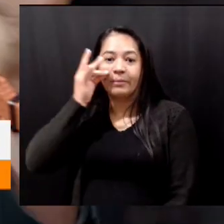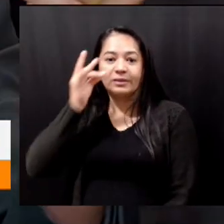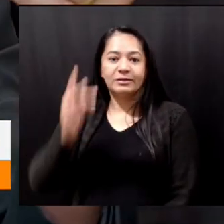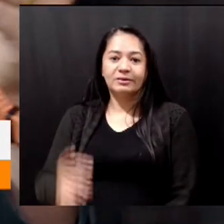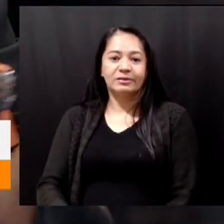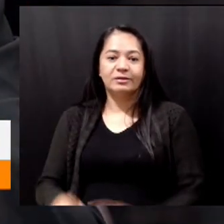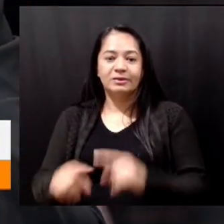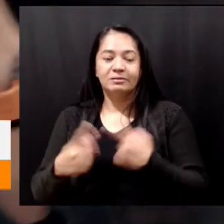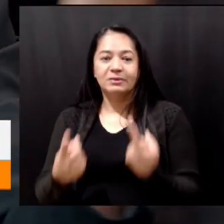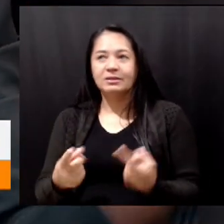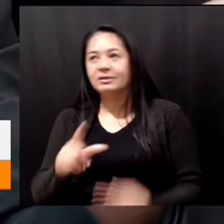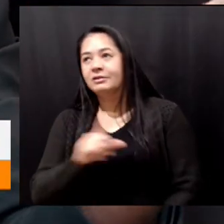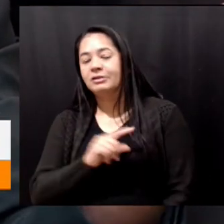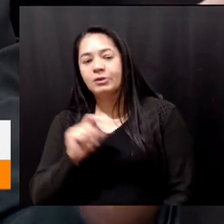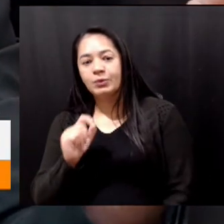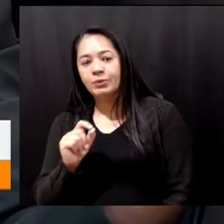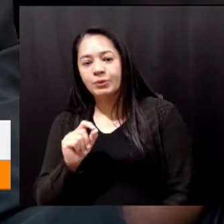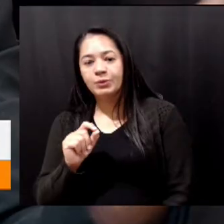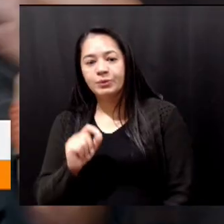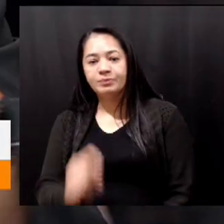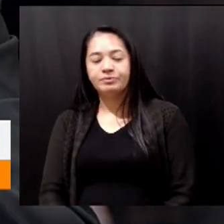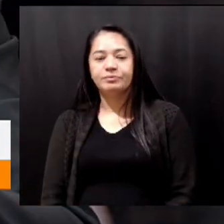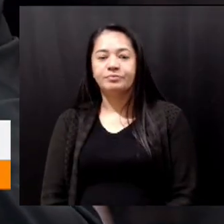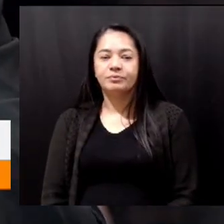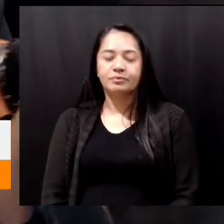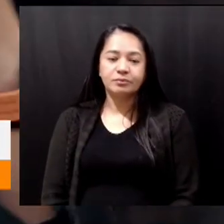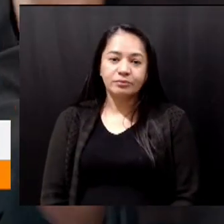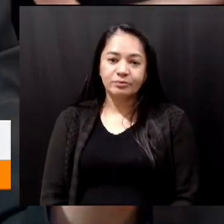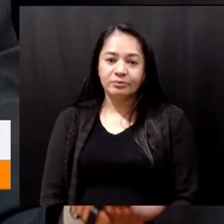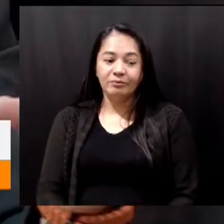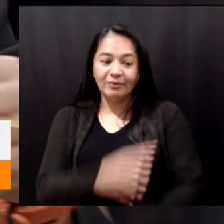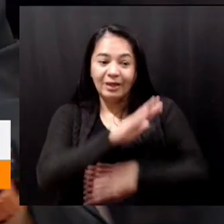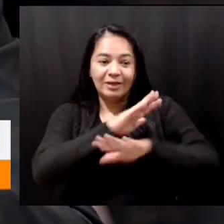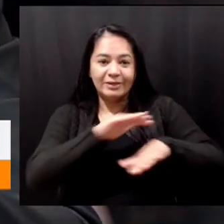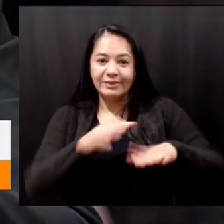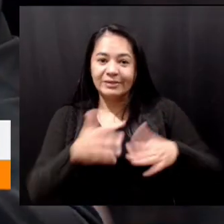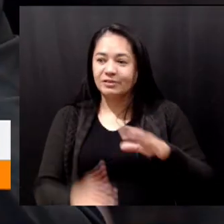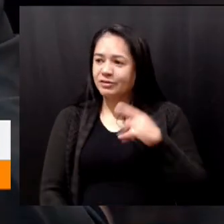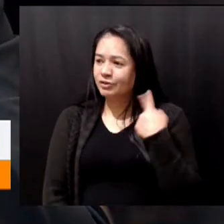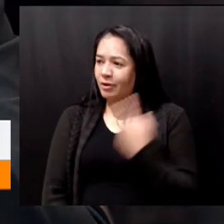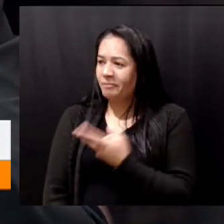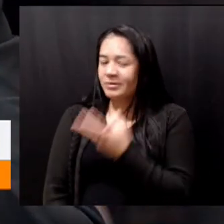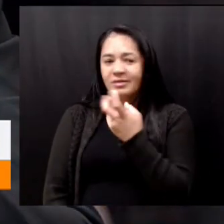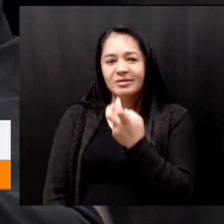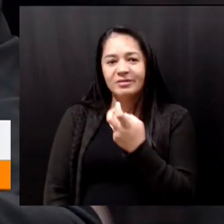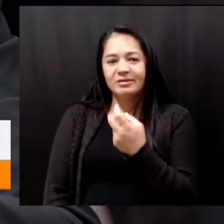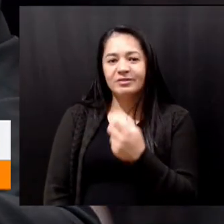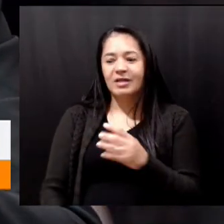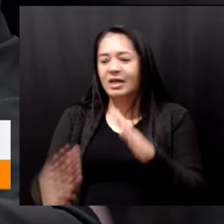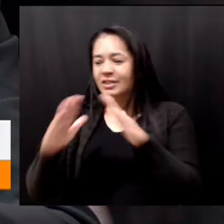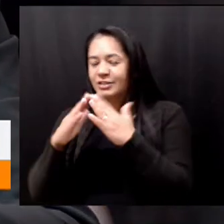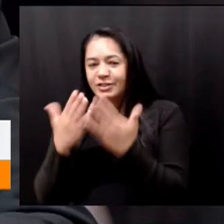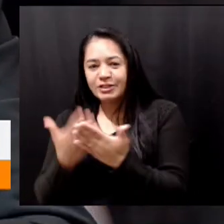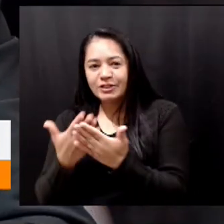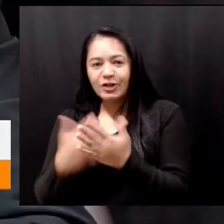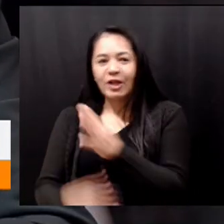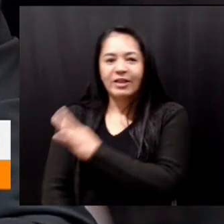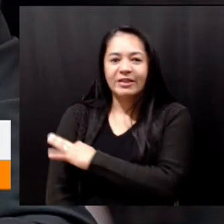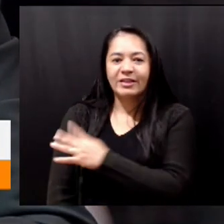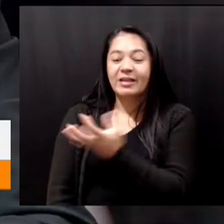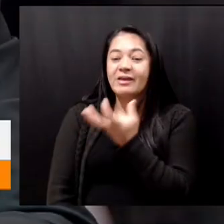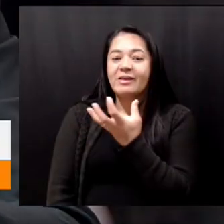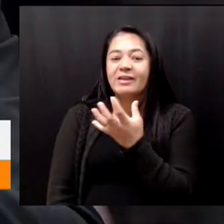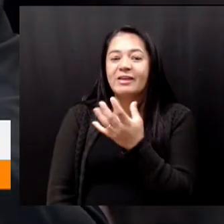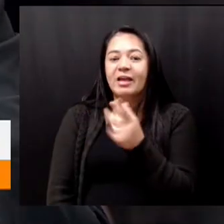ali até crianças, às vezes a gente vê o pessoal do colégio técnico que está querendo decidir o que vai fazer